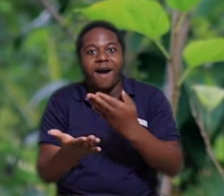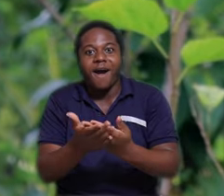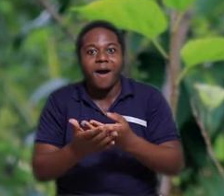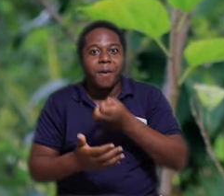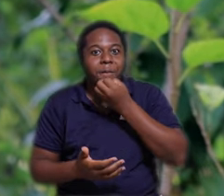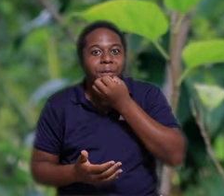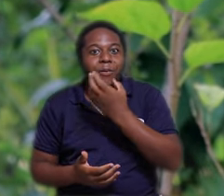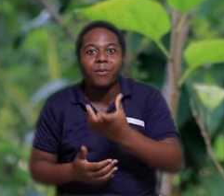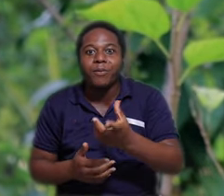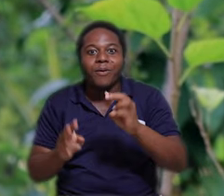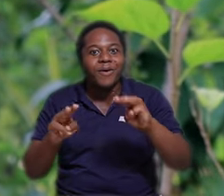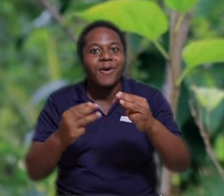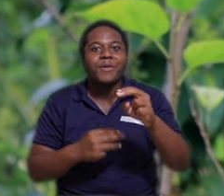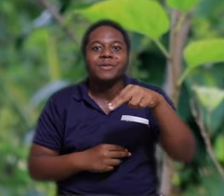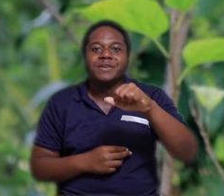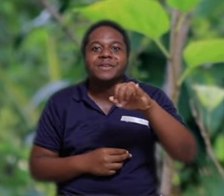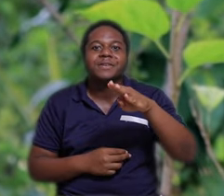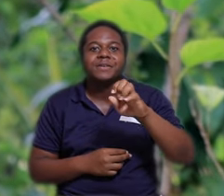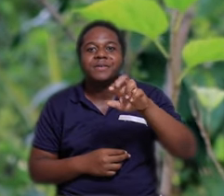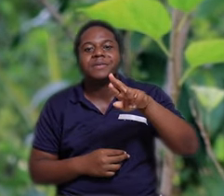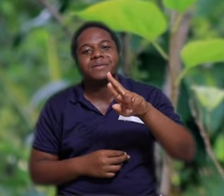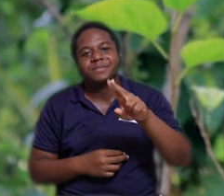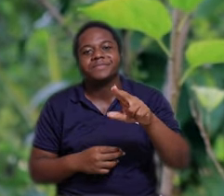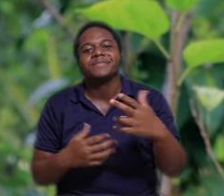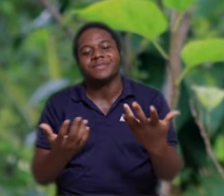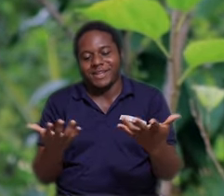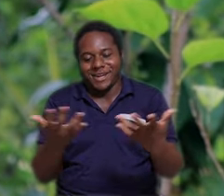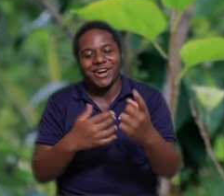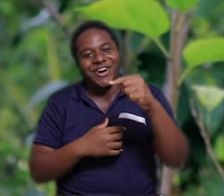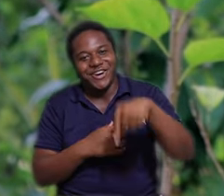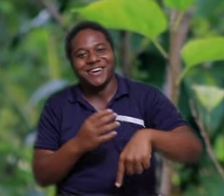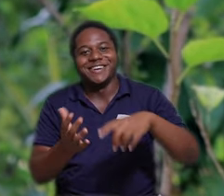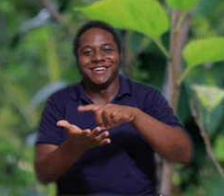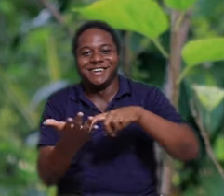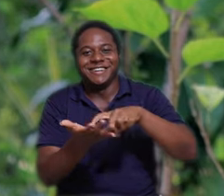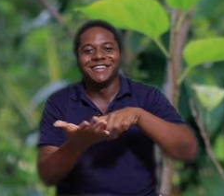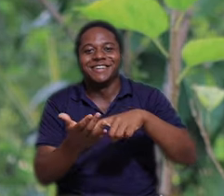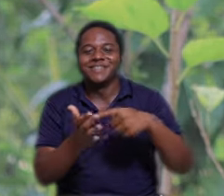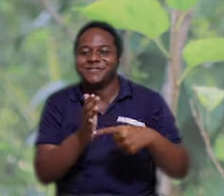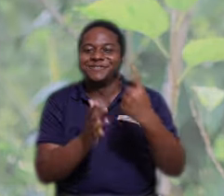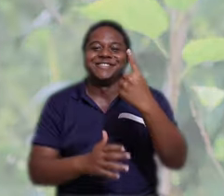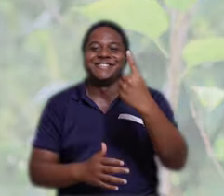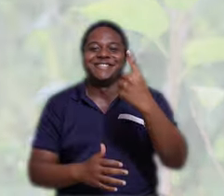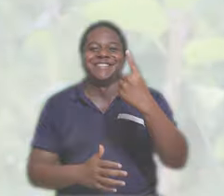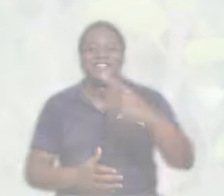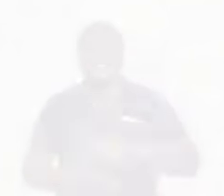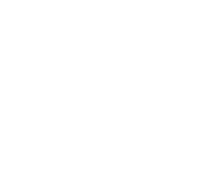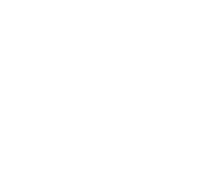tocando a música chamada Nibiru, que é a música que encabeça esse EP.